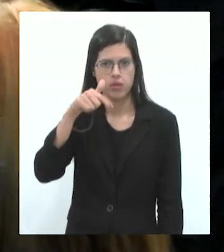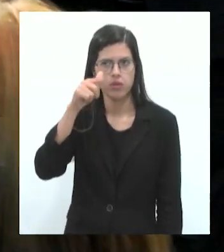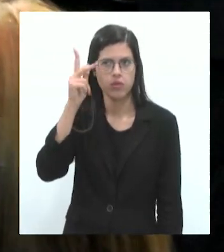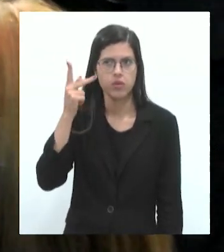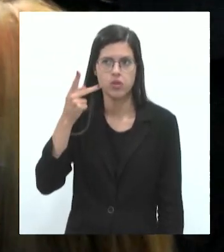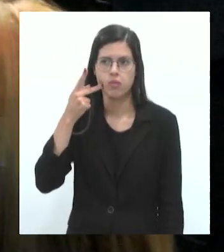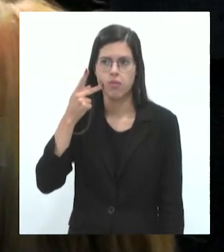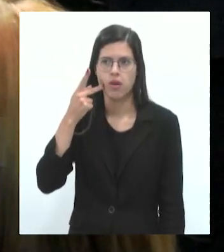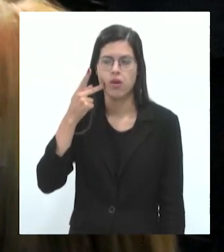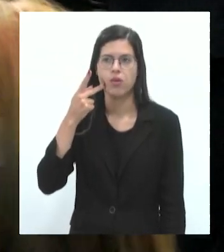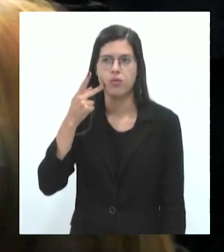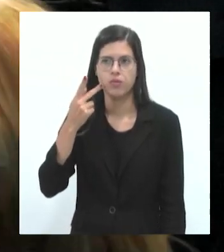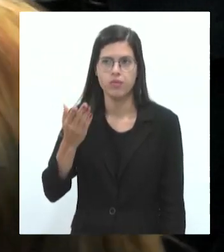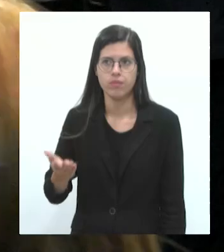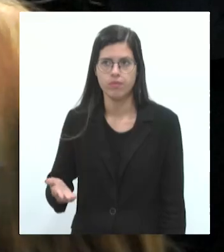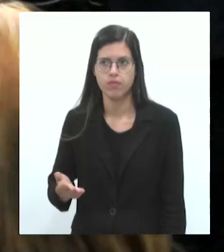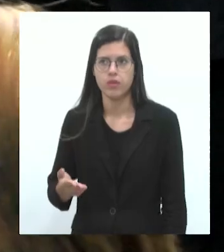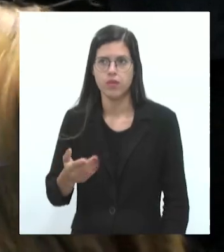anota aí, Marquinhos.